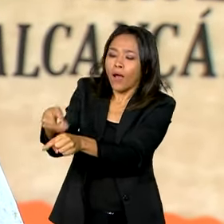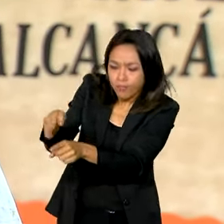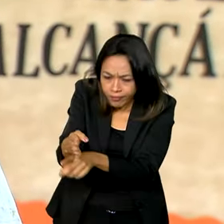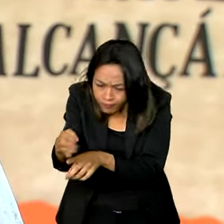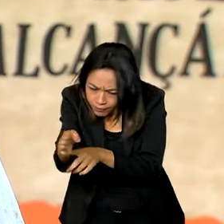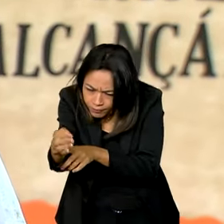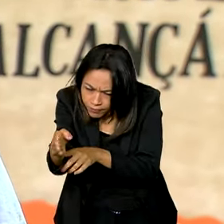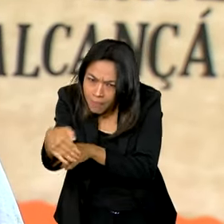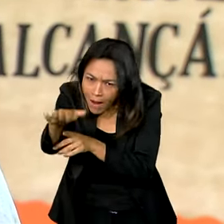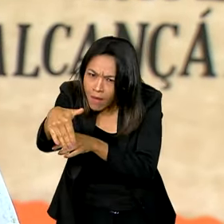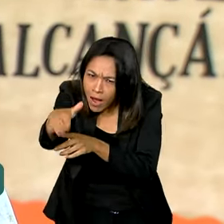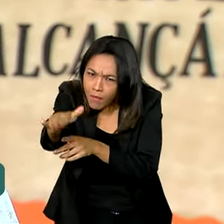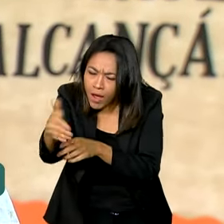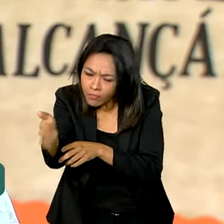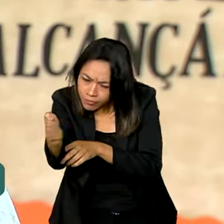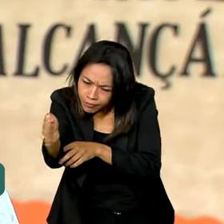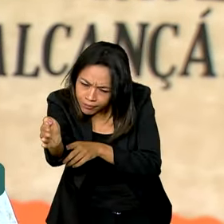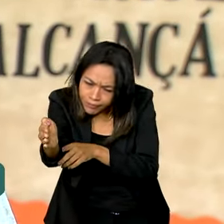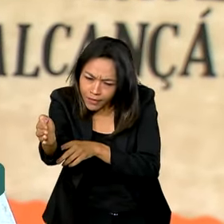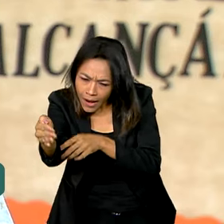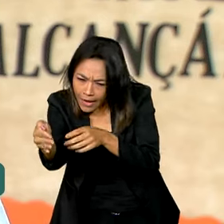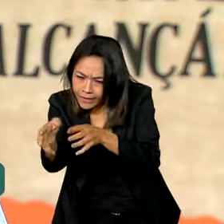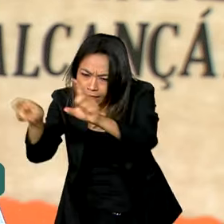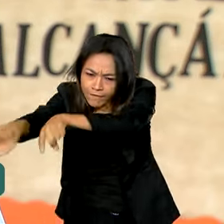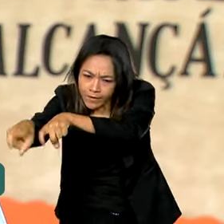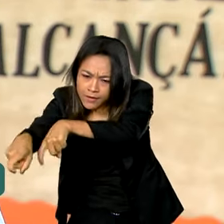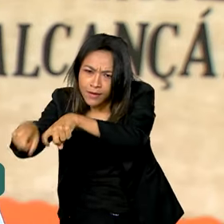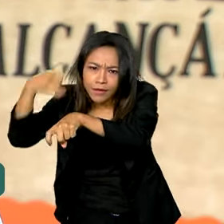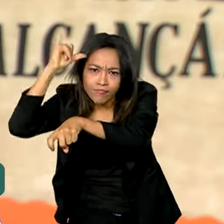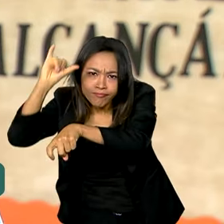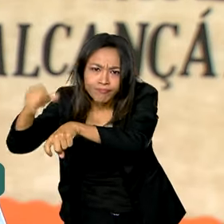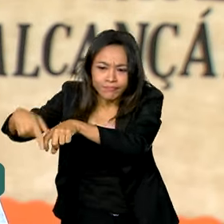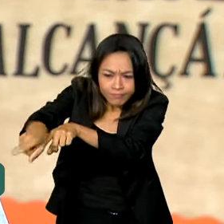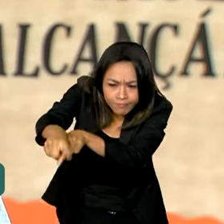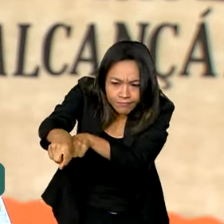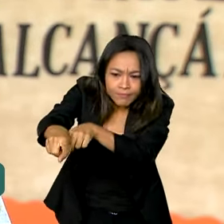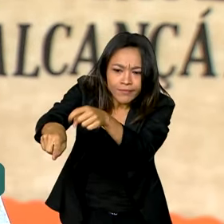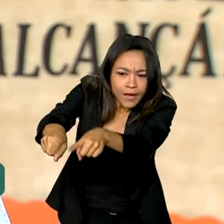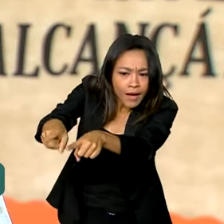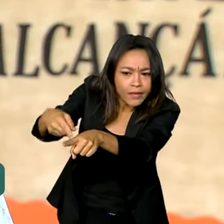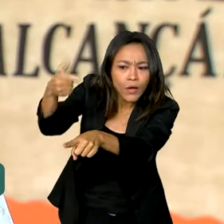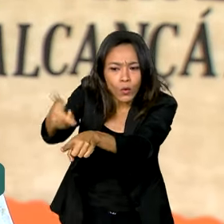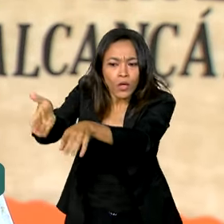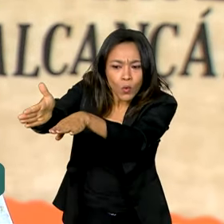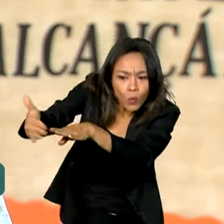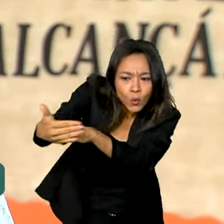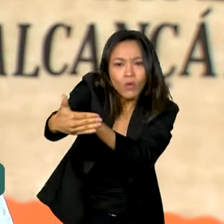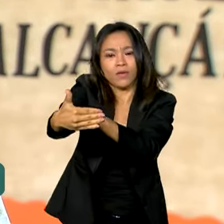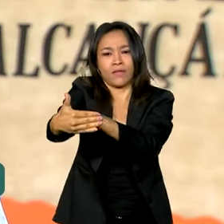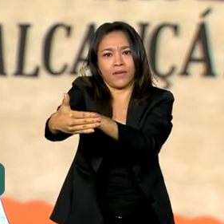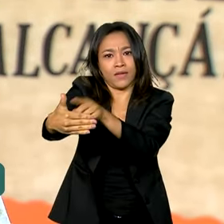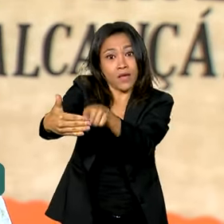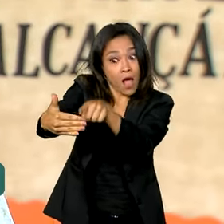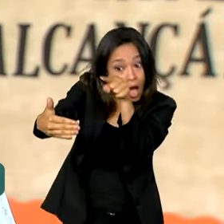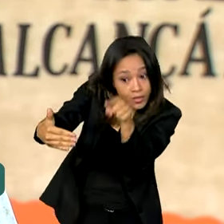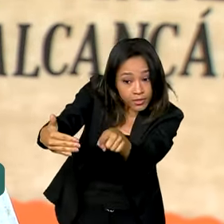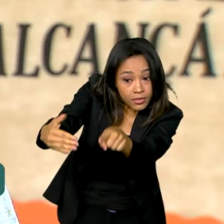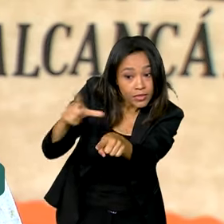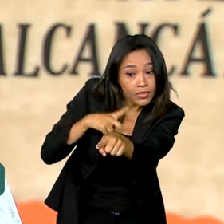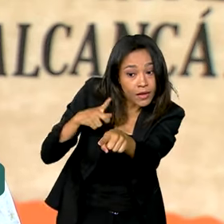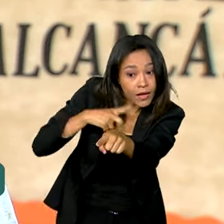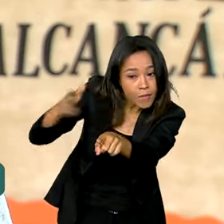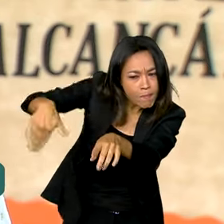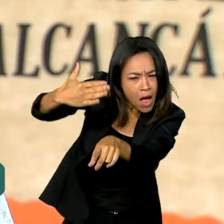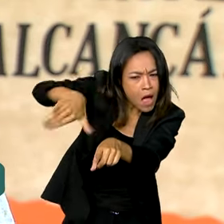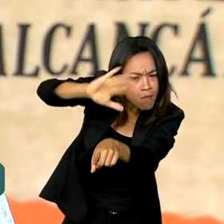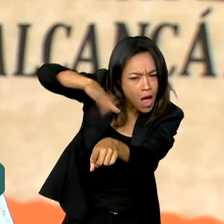um pouco mais pra frente. Aí tem umas fazendas. Aí depois passa de outra curva, aí começa, aí tem, continua